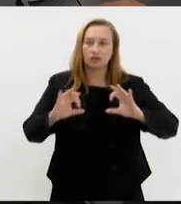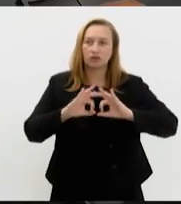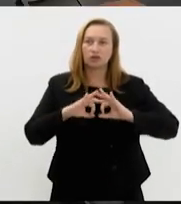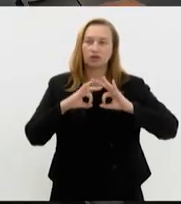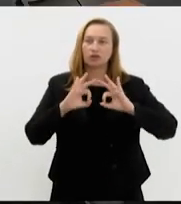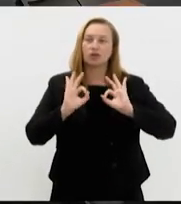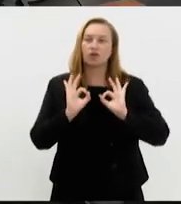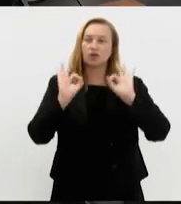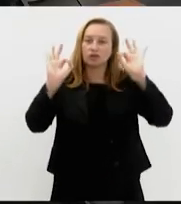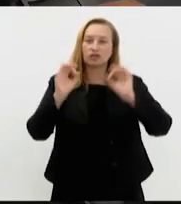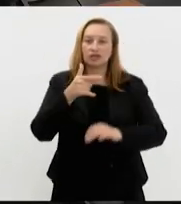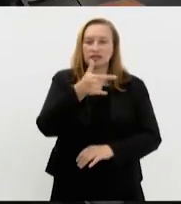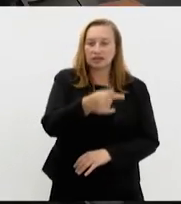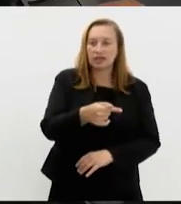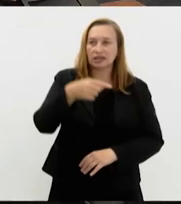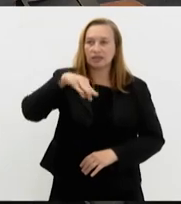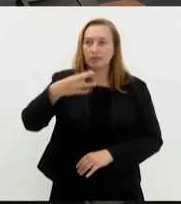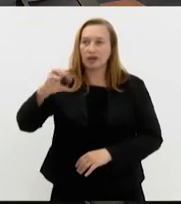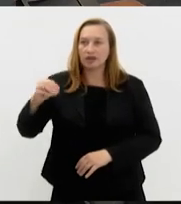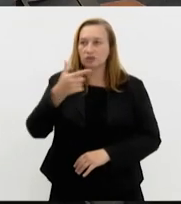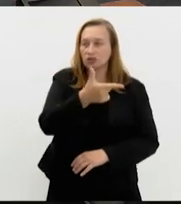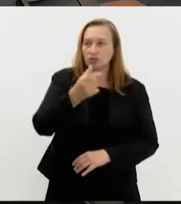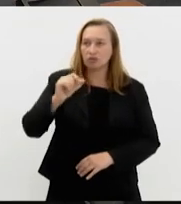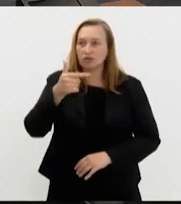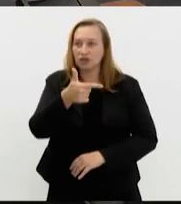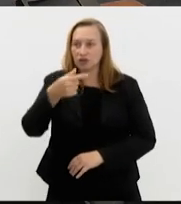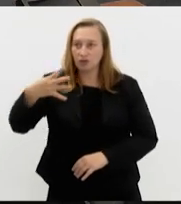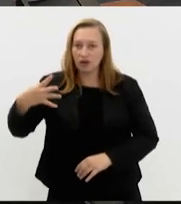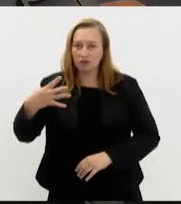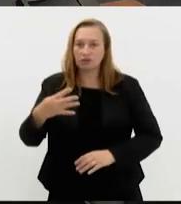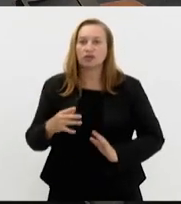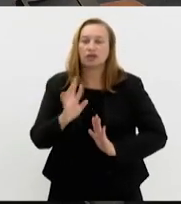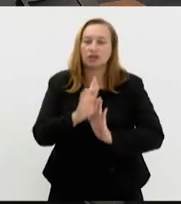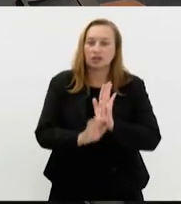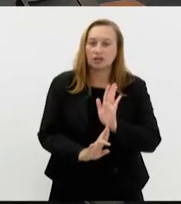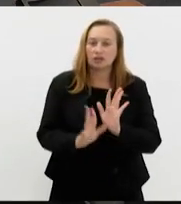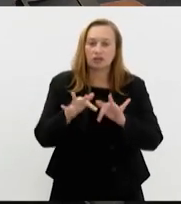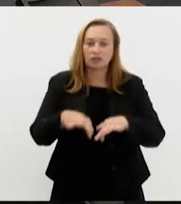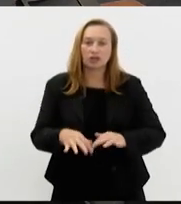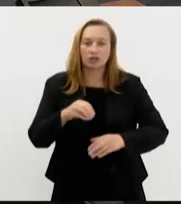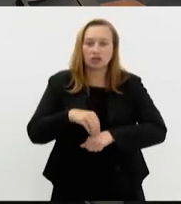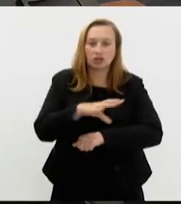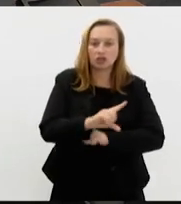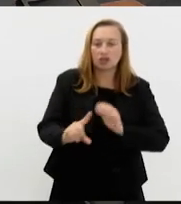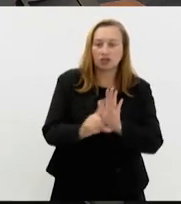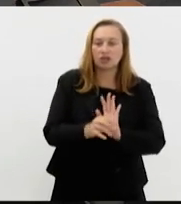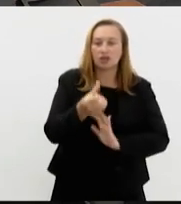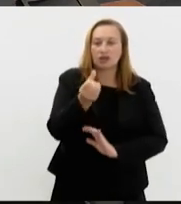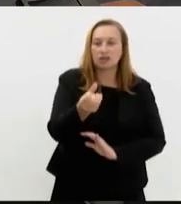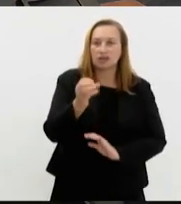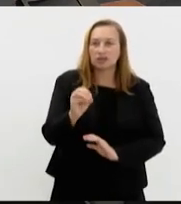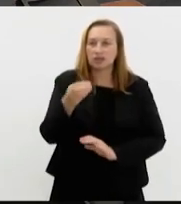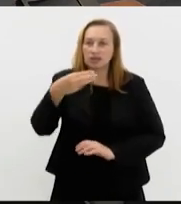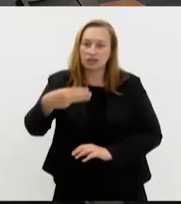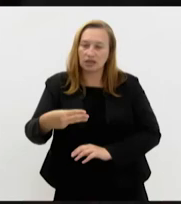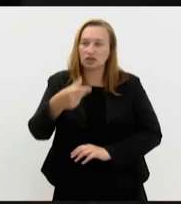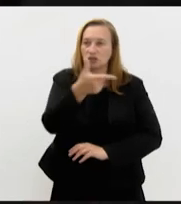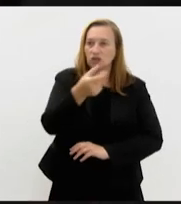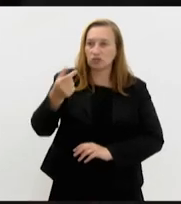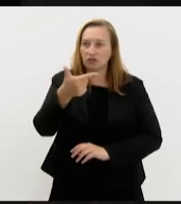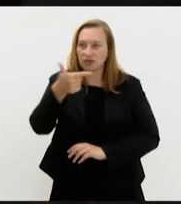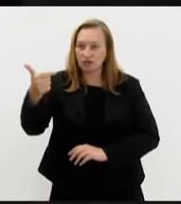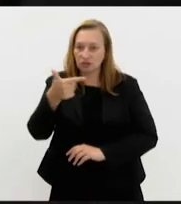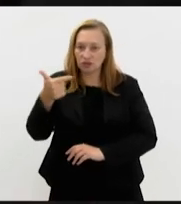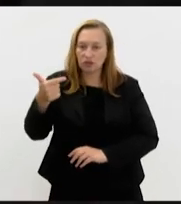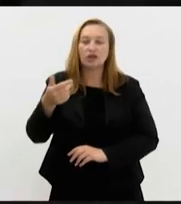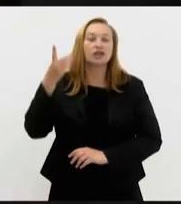ordinária, dia 7 de março de 2024, redação final. Indicação legislativa número 603 de